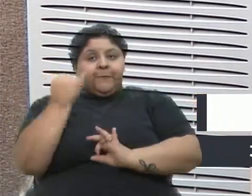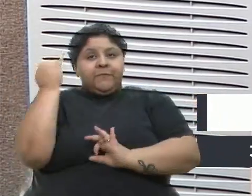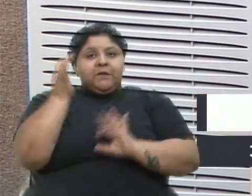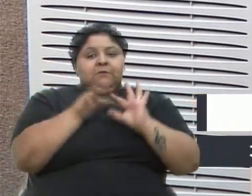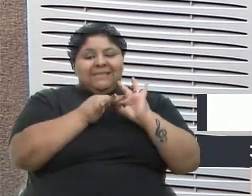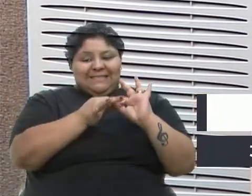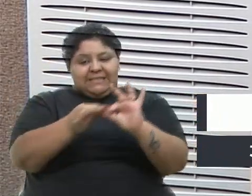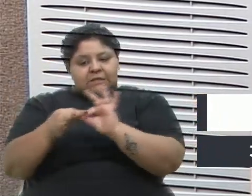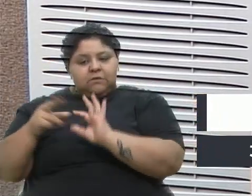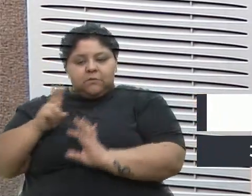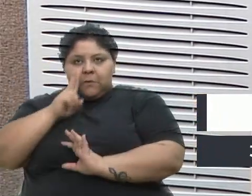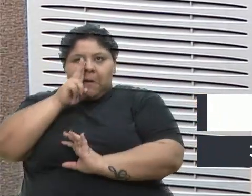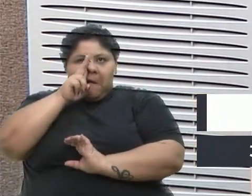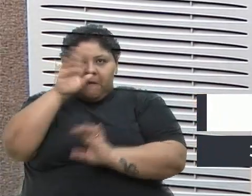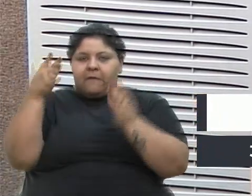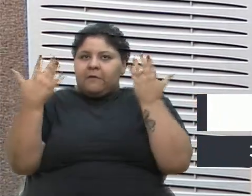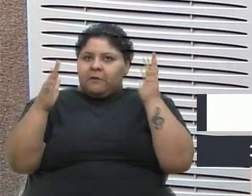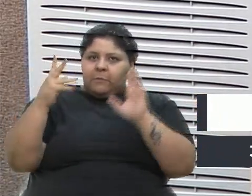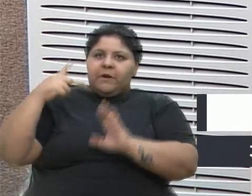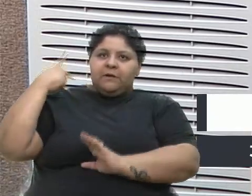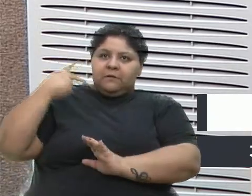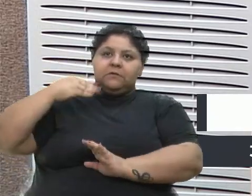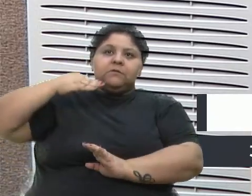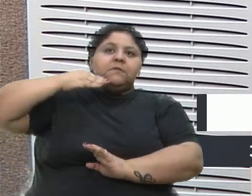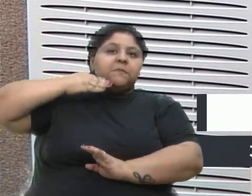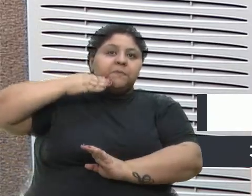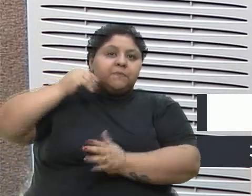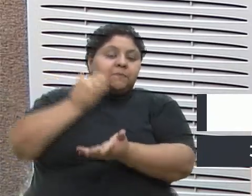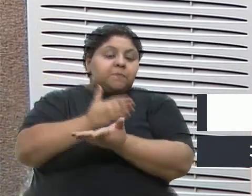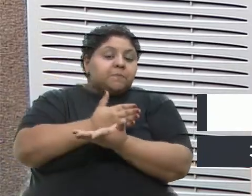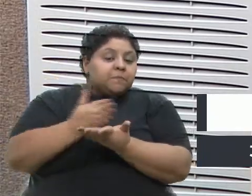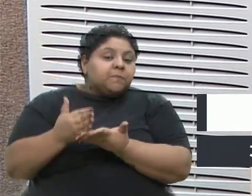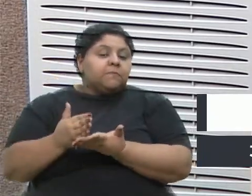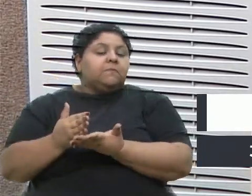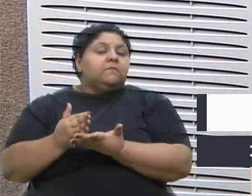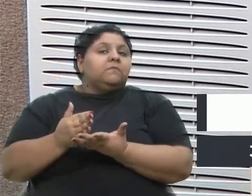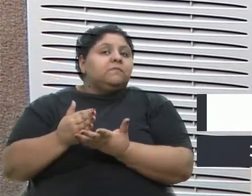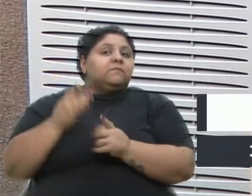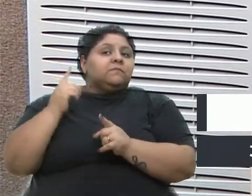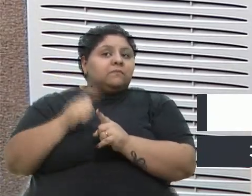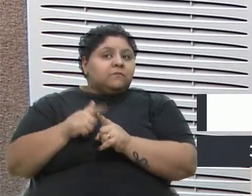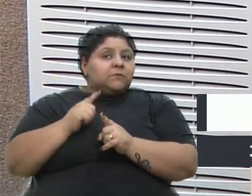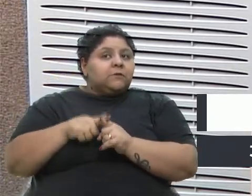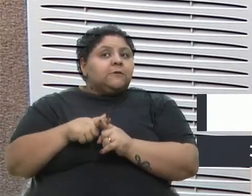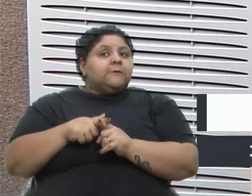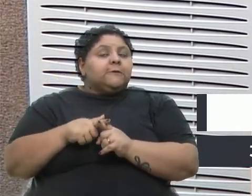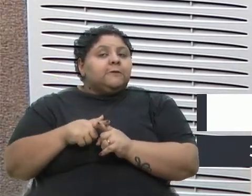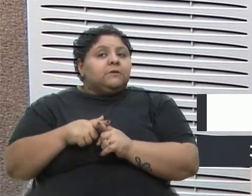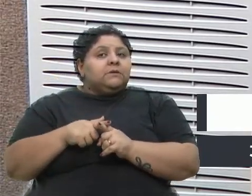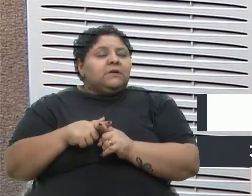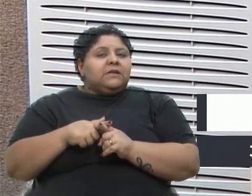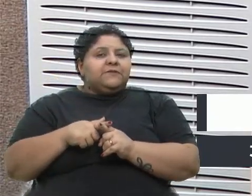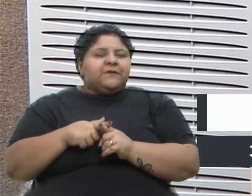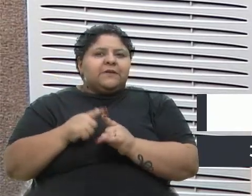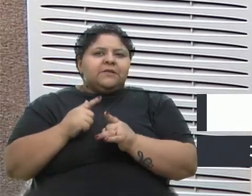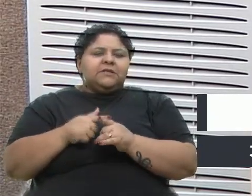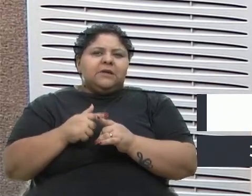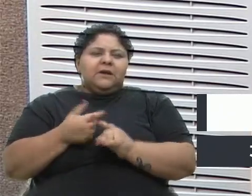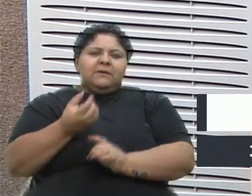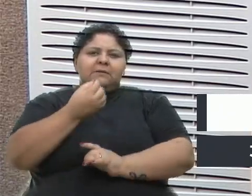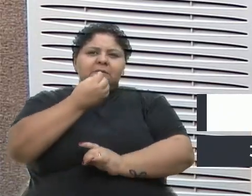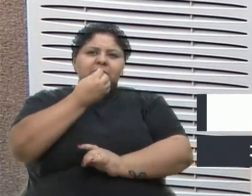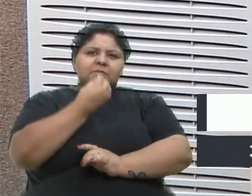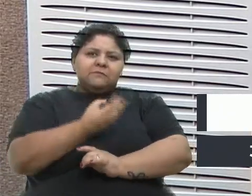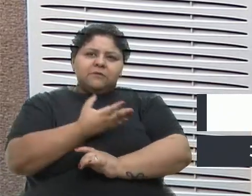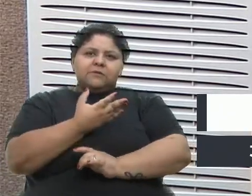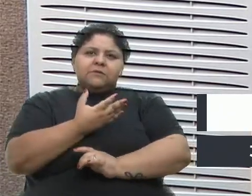esforços. Parabéns ao vereador Bortola pela essa iniciativa, porque é gratificante. E sempre